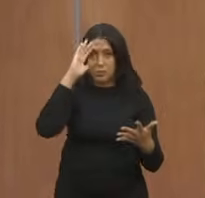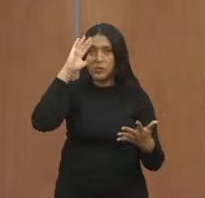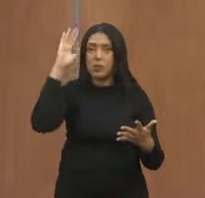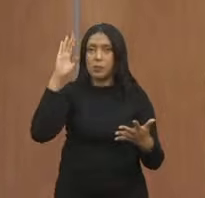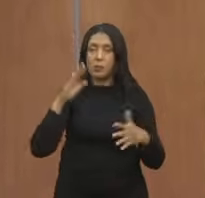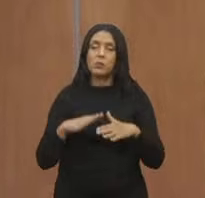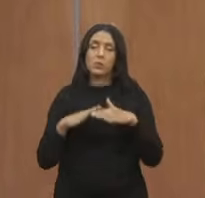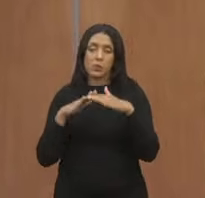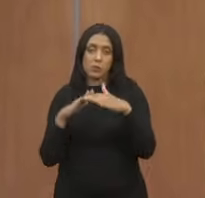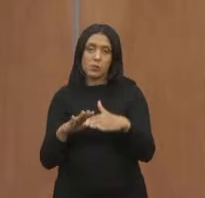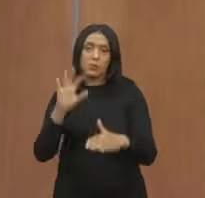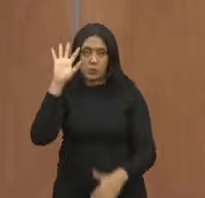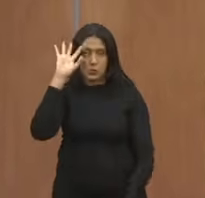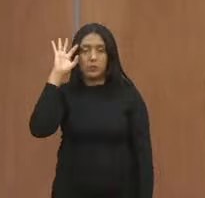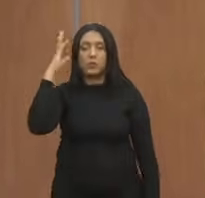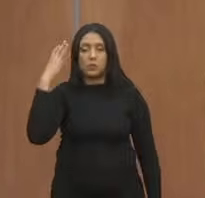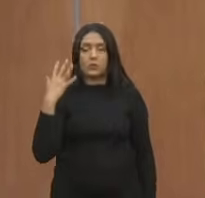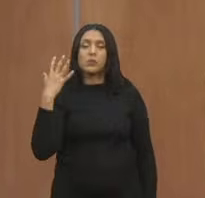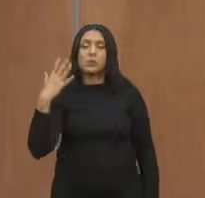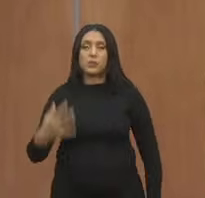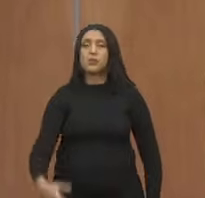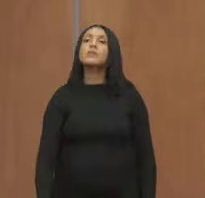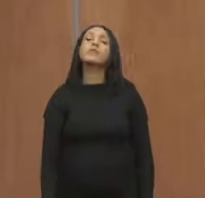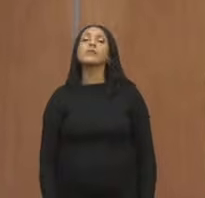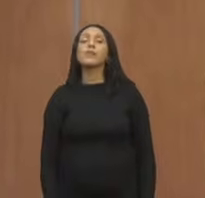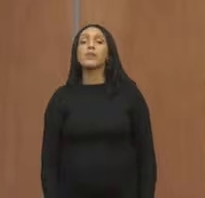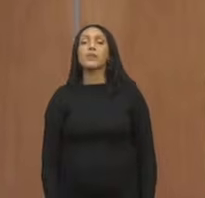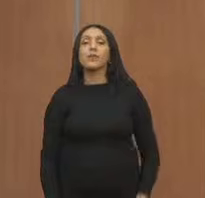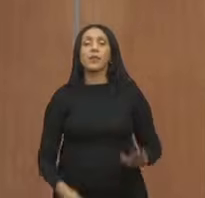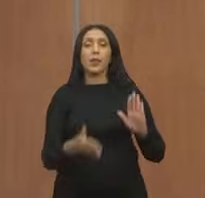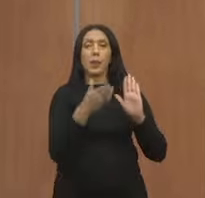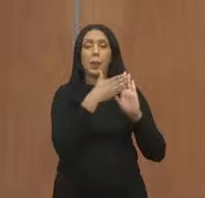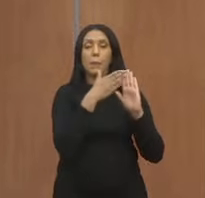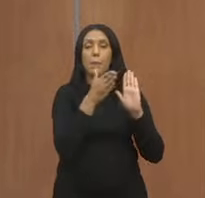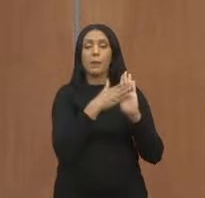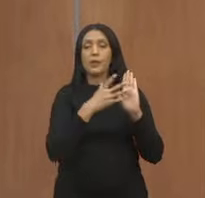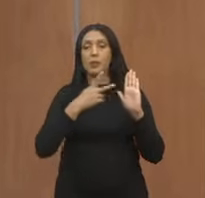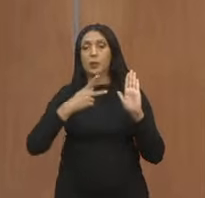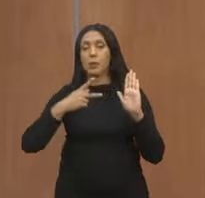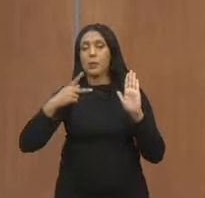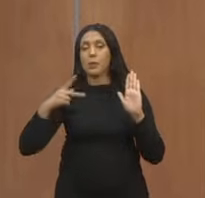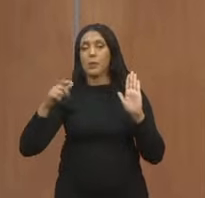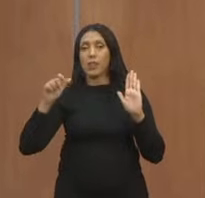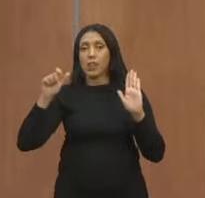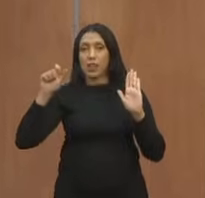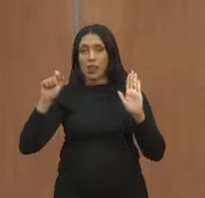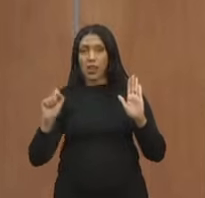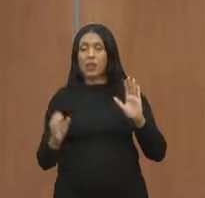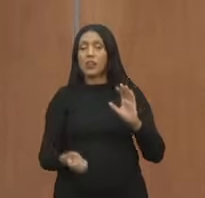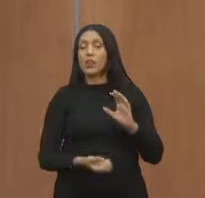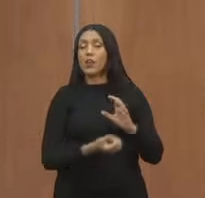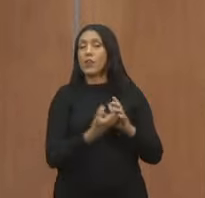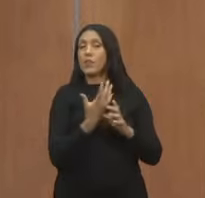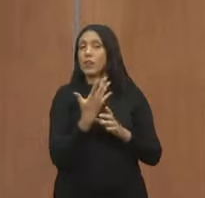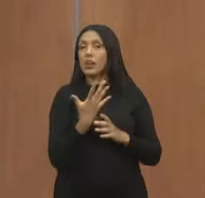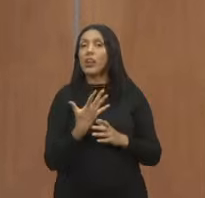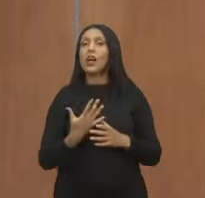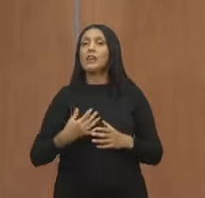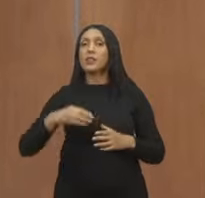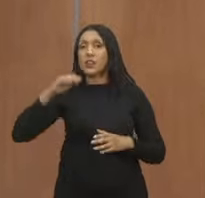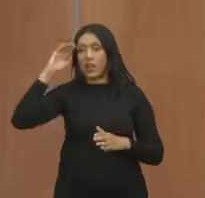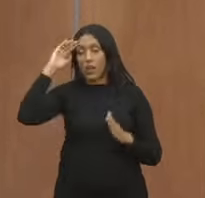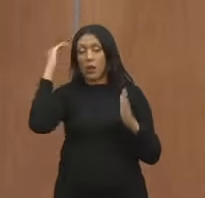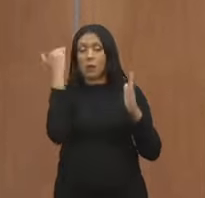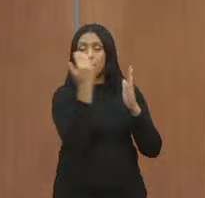esta proposta do plano plurianual foi elaborada com estrita observância aos princípios constitucionais da